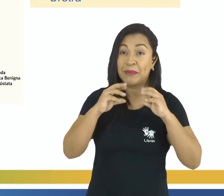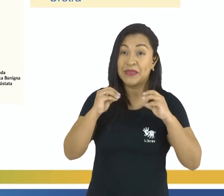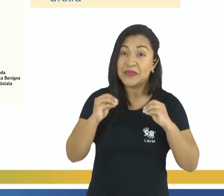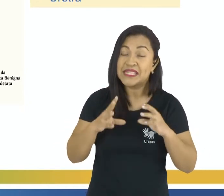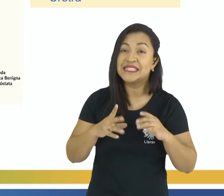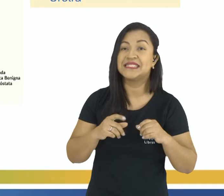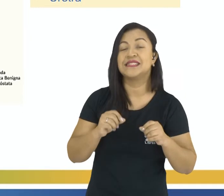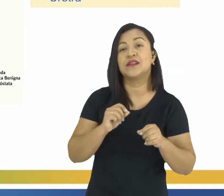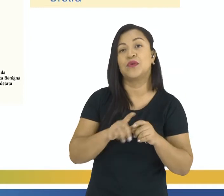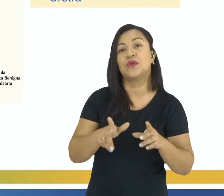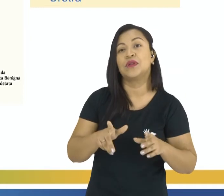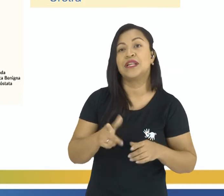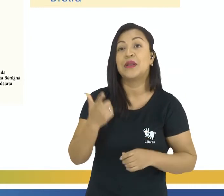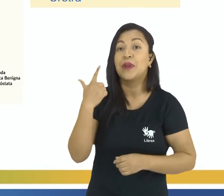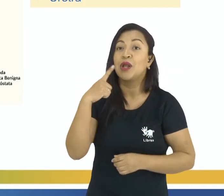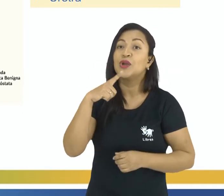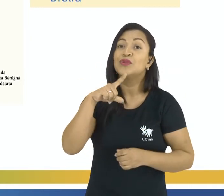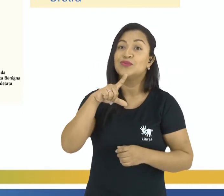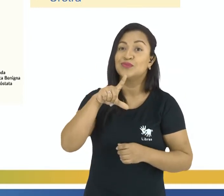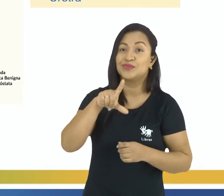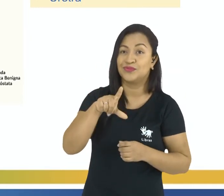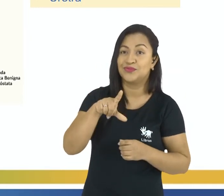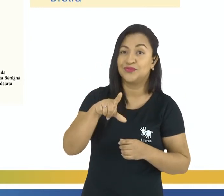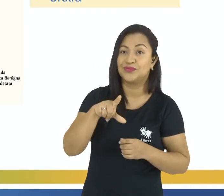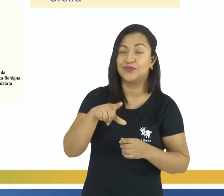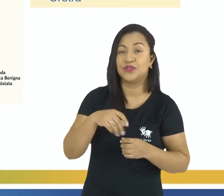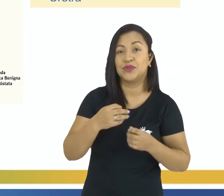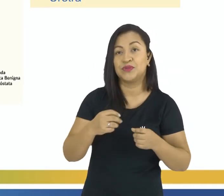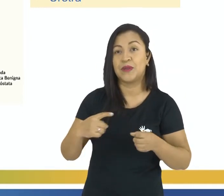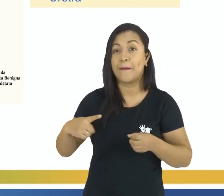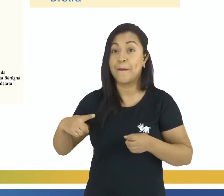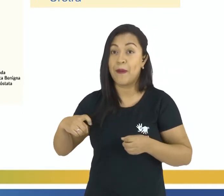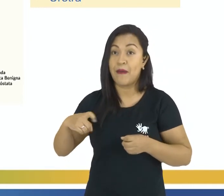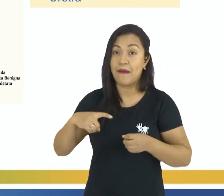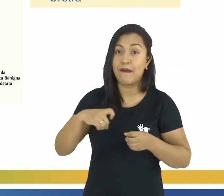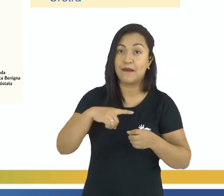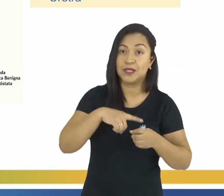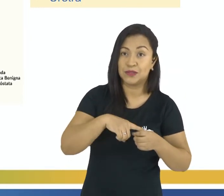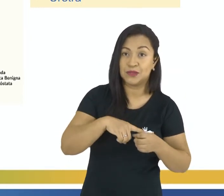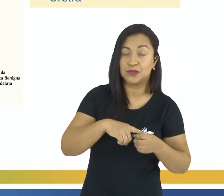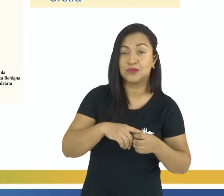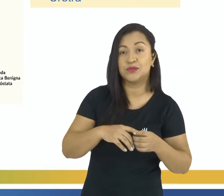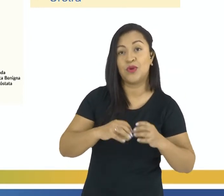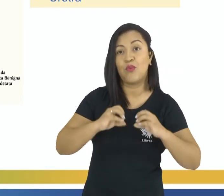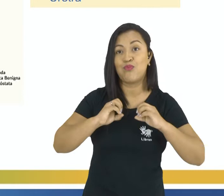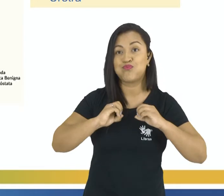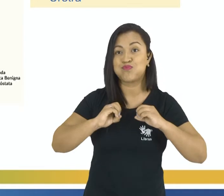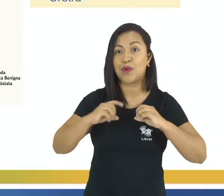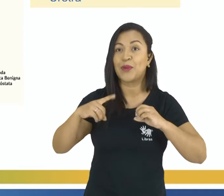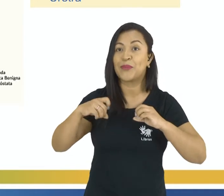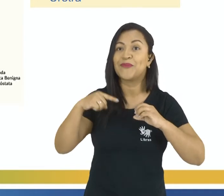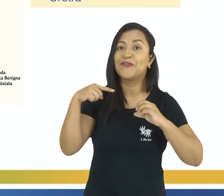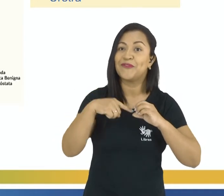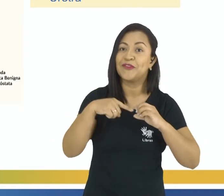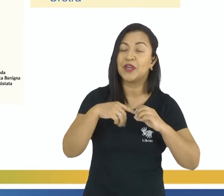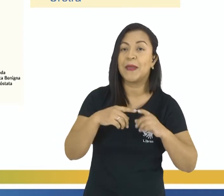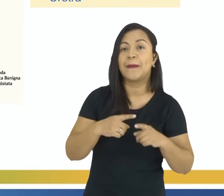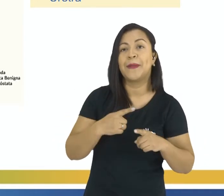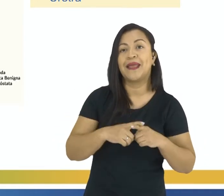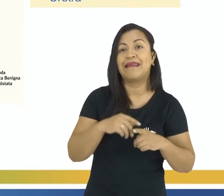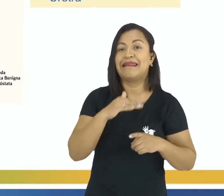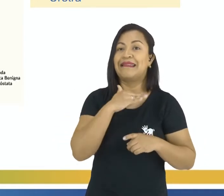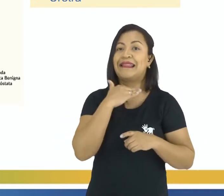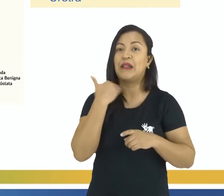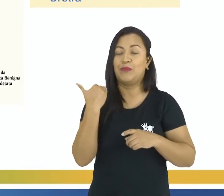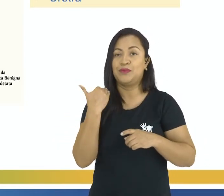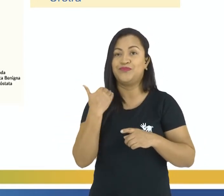ela se torne um ambiente propício para a passagem dos espermatozoides e eles não morram, porque lembrando, o homem